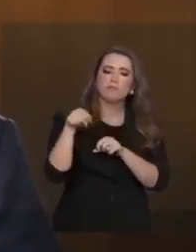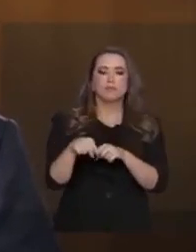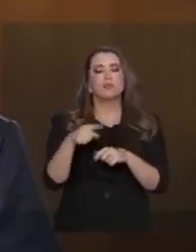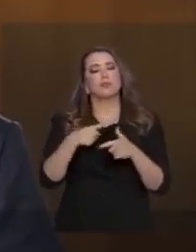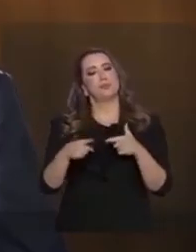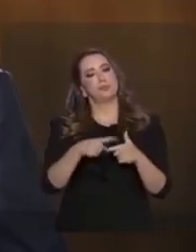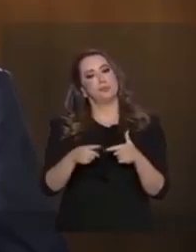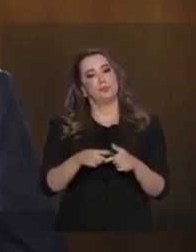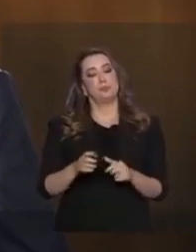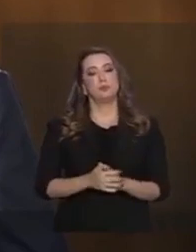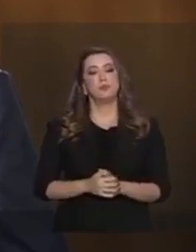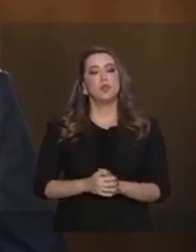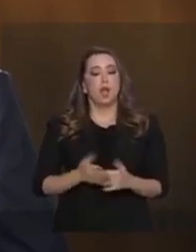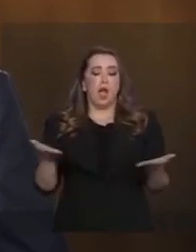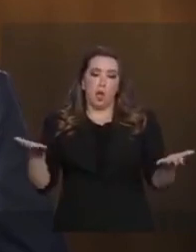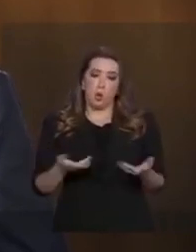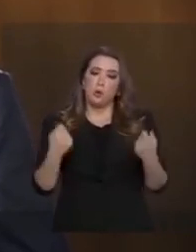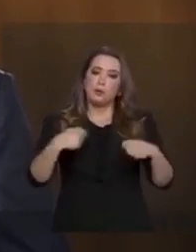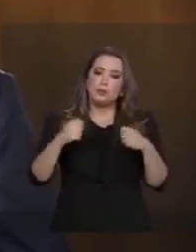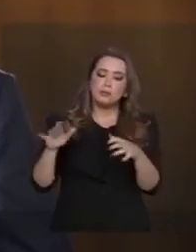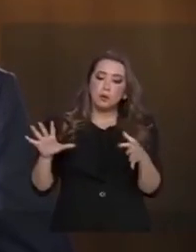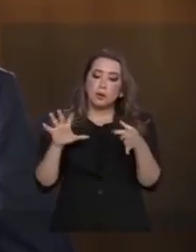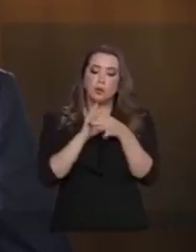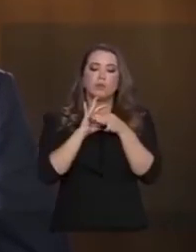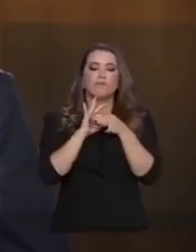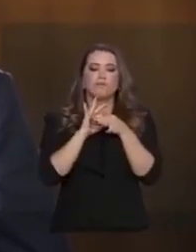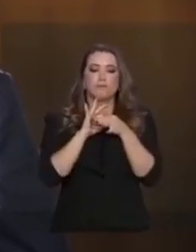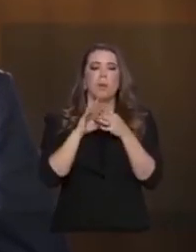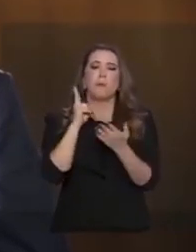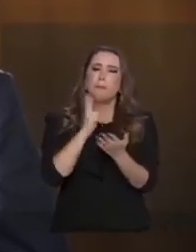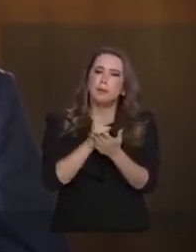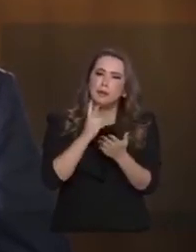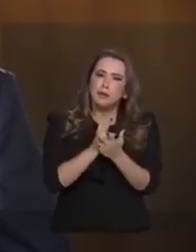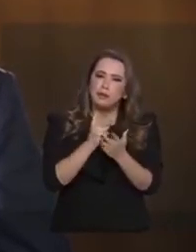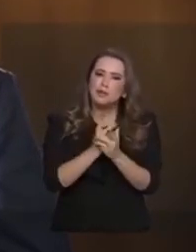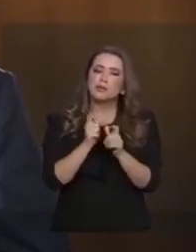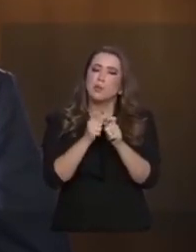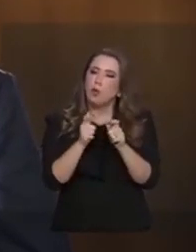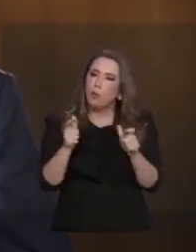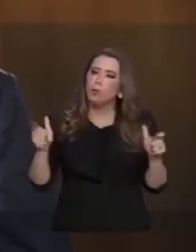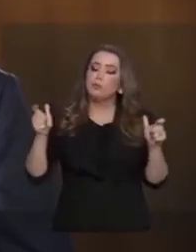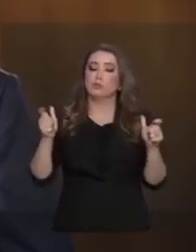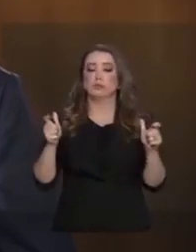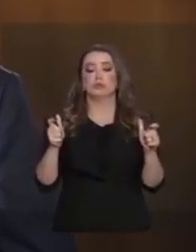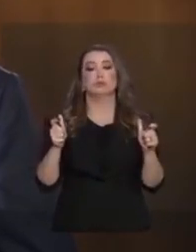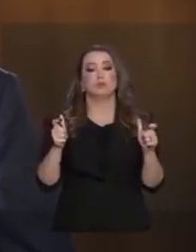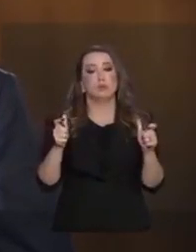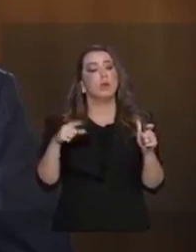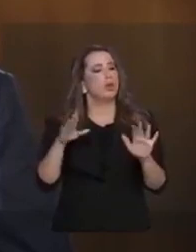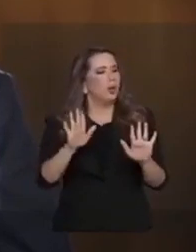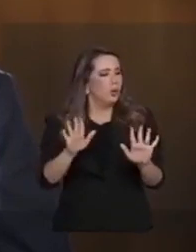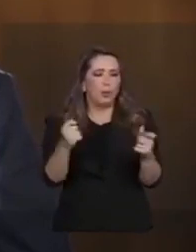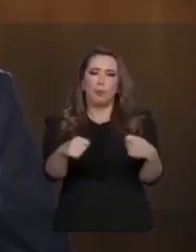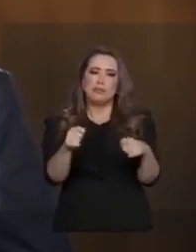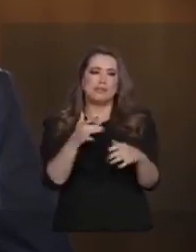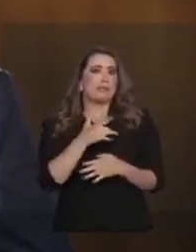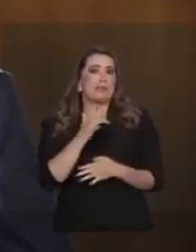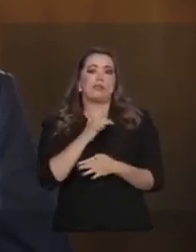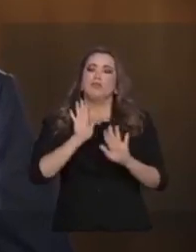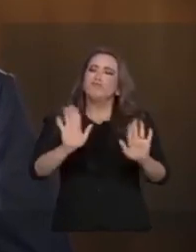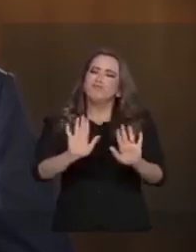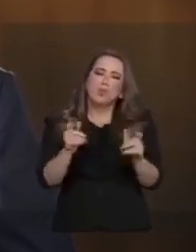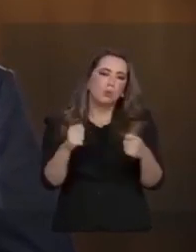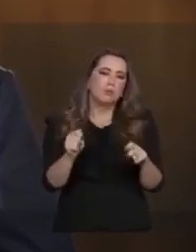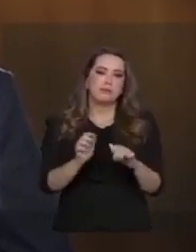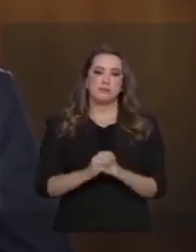essa situação. O momento é de união. Ainda que o problema possa se agravar, não há motivo para